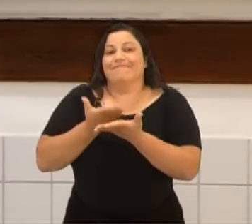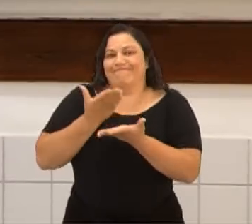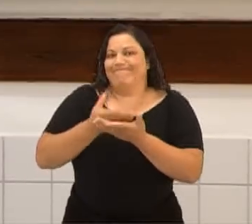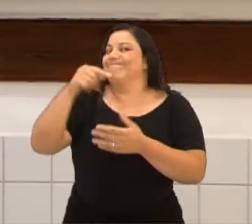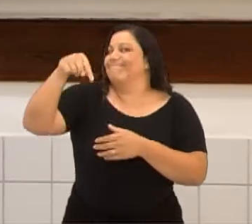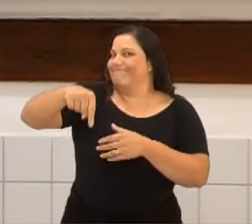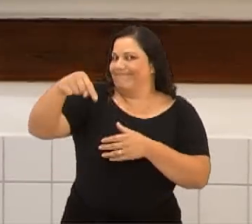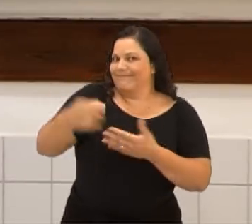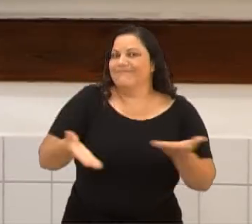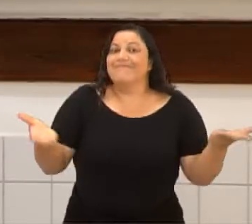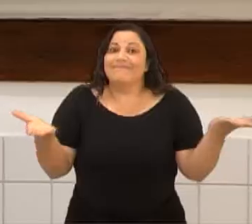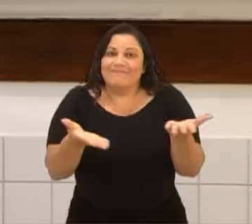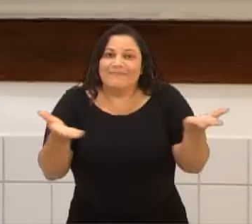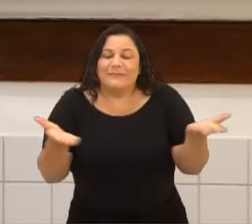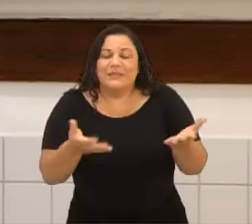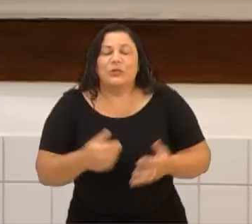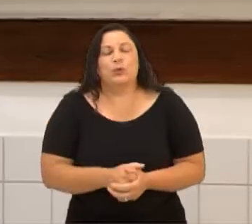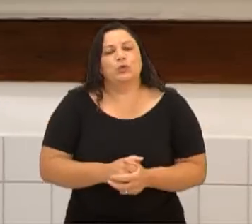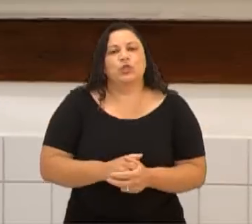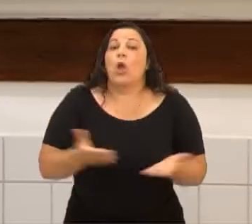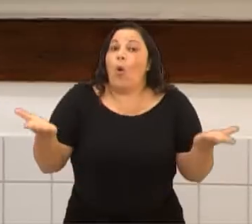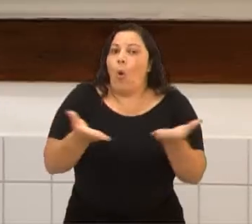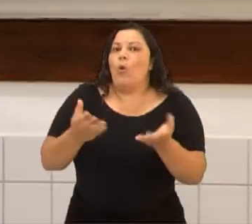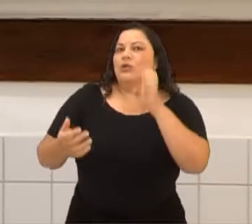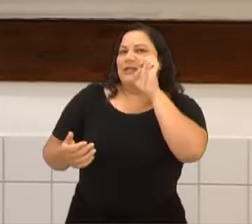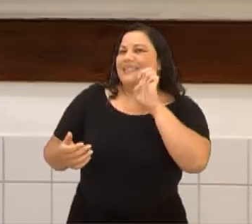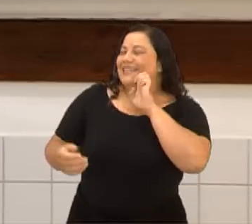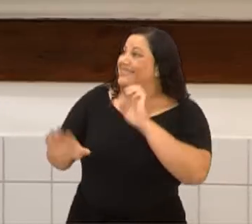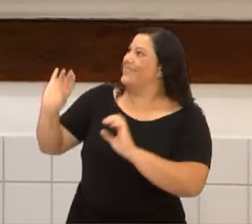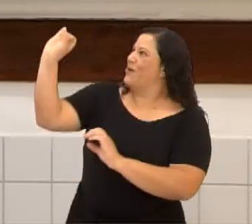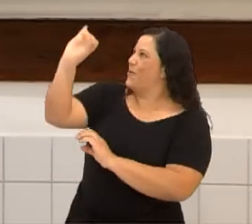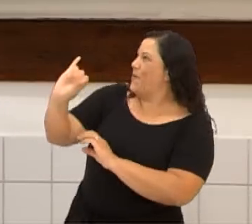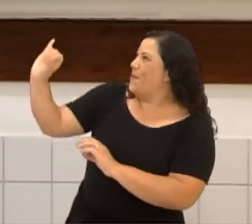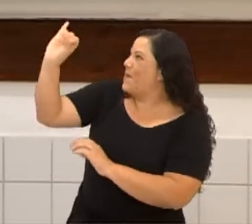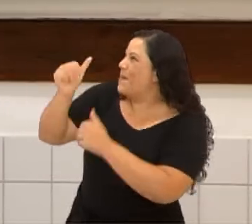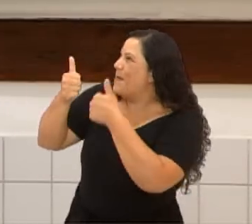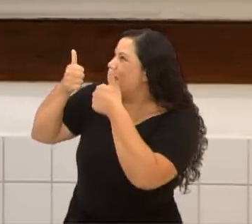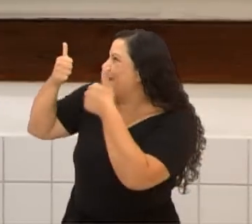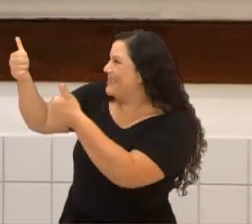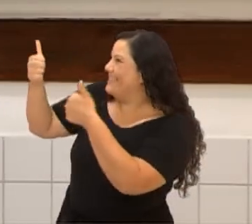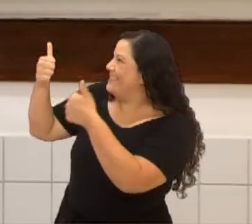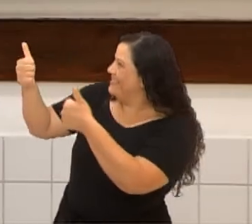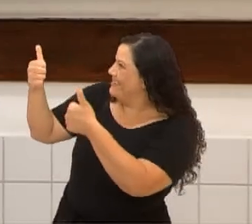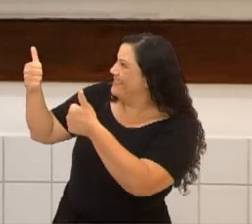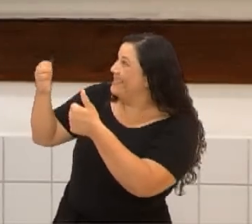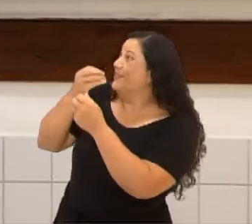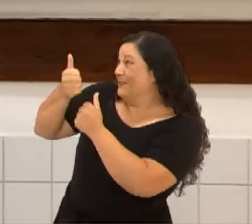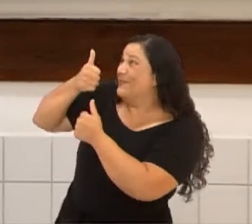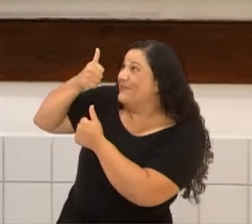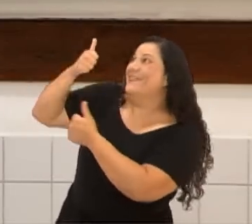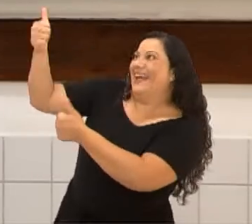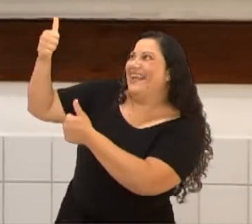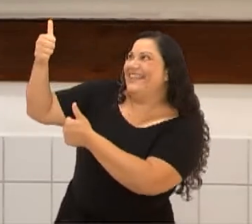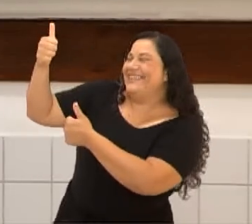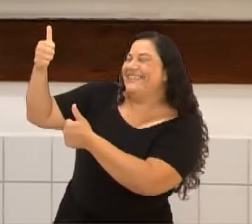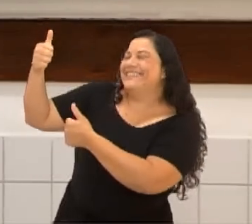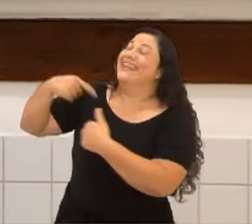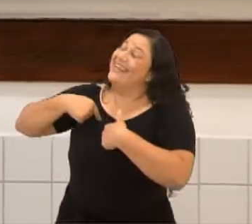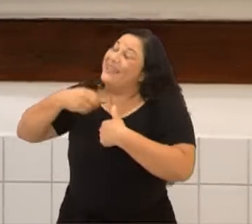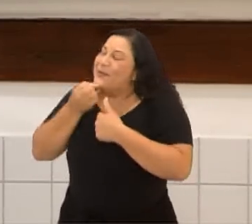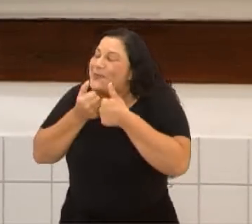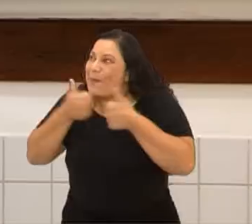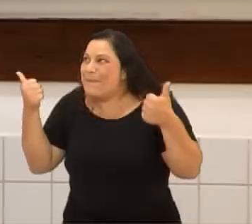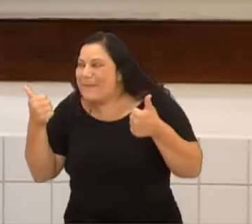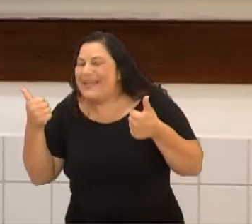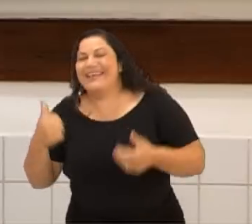aula. E hoje estamos aqui com a Elisângela. Oi, Elisângela, tudo bem aí embaixo? Como você